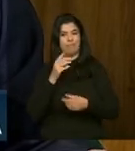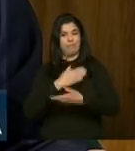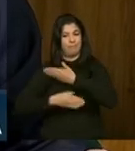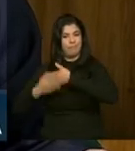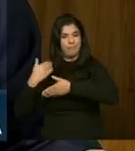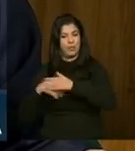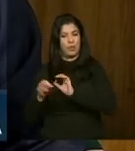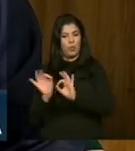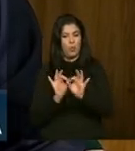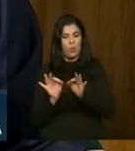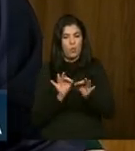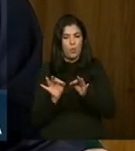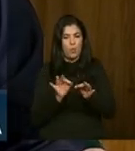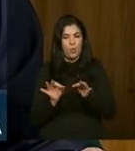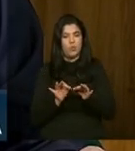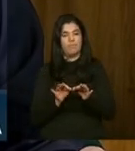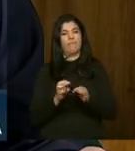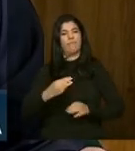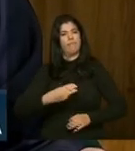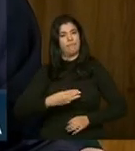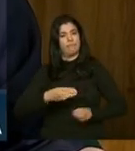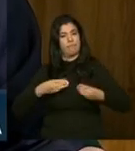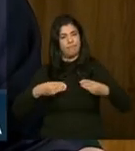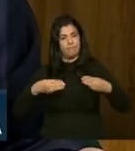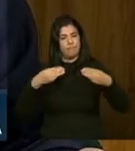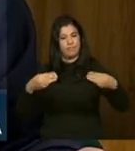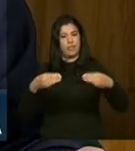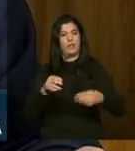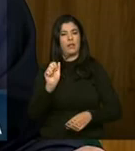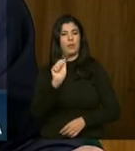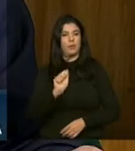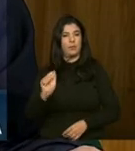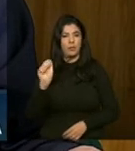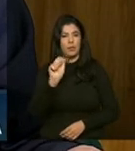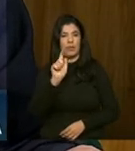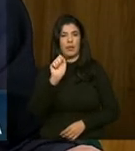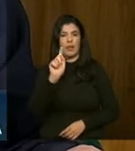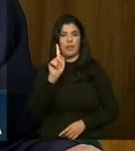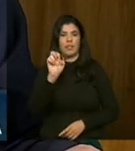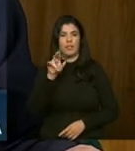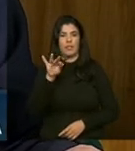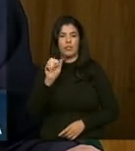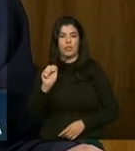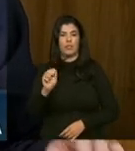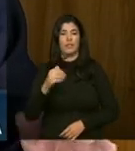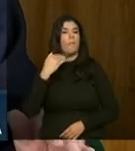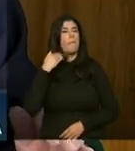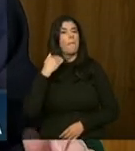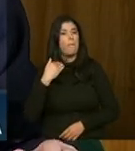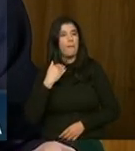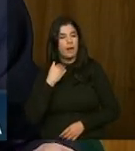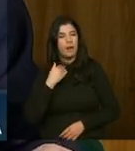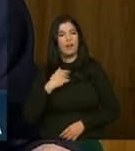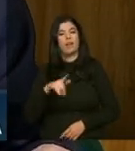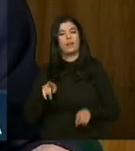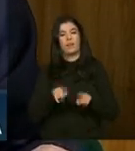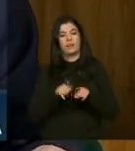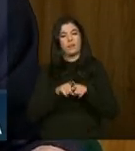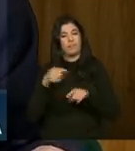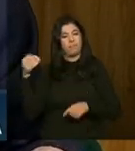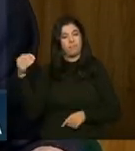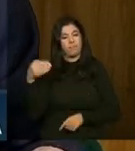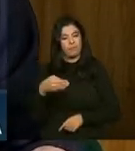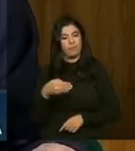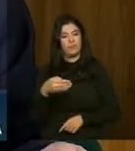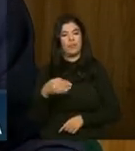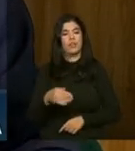os ministérios e agências, instituições, bancos públicos fundamentais para essa agenda estão aqui presentes.